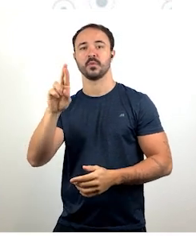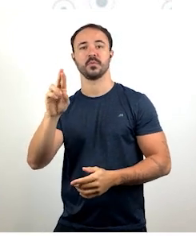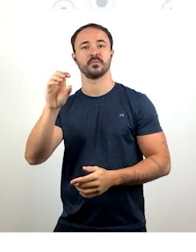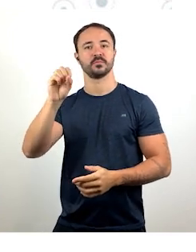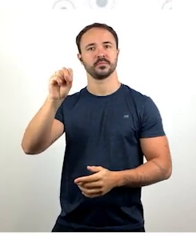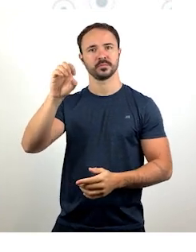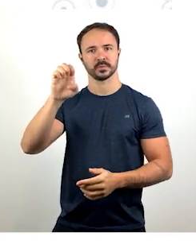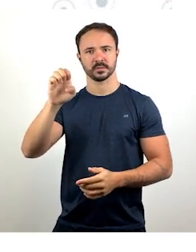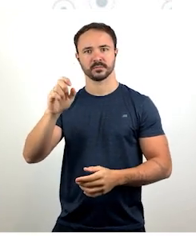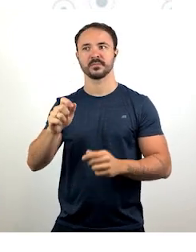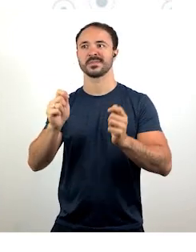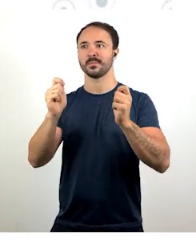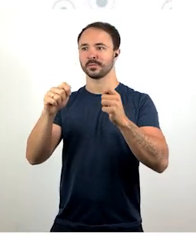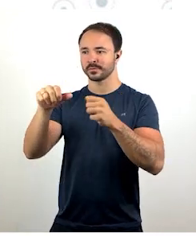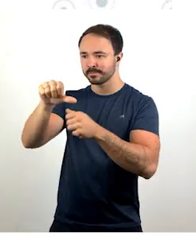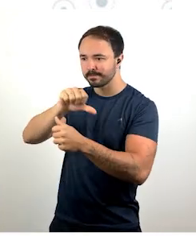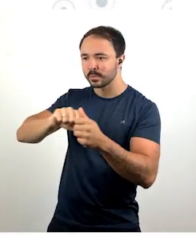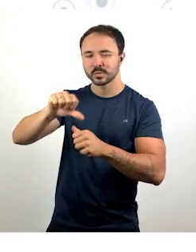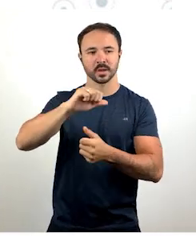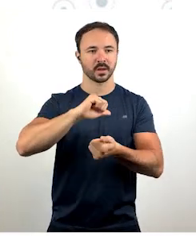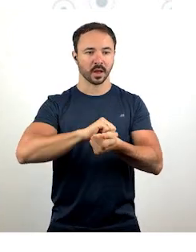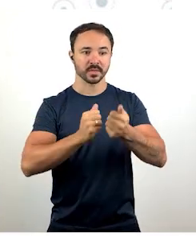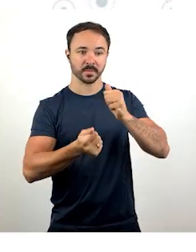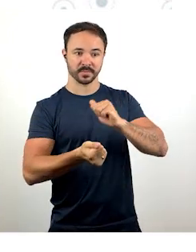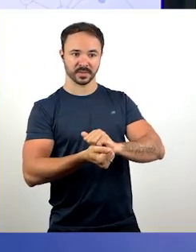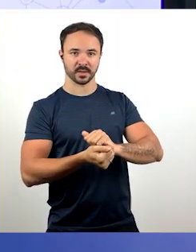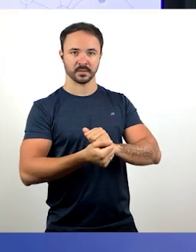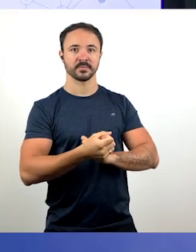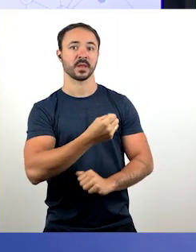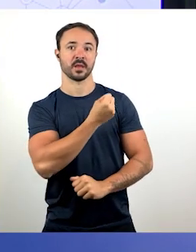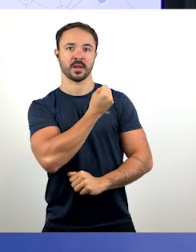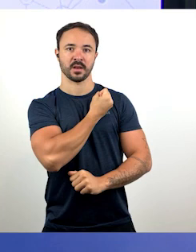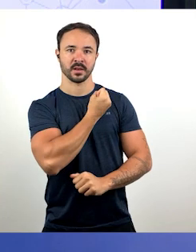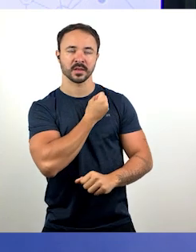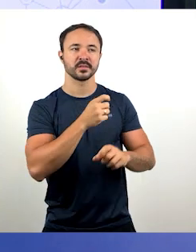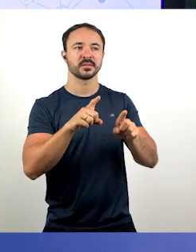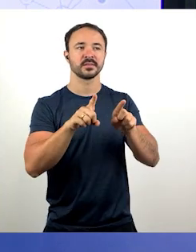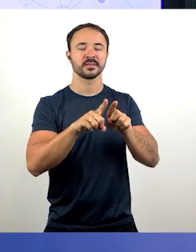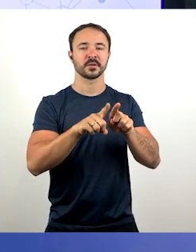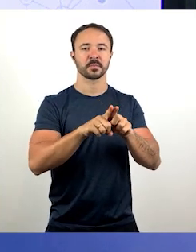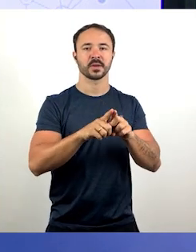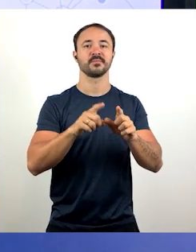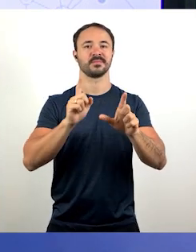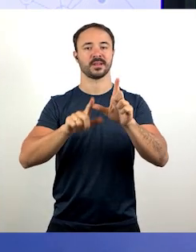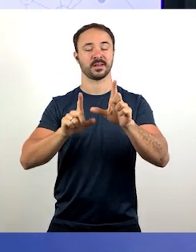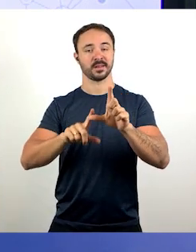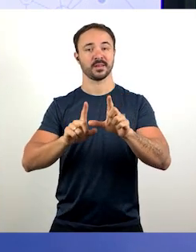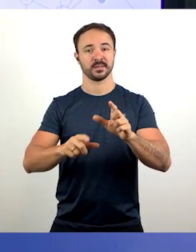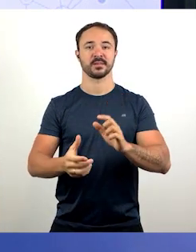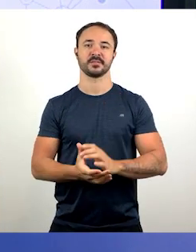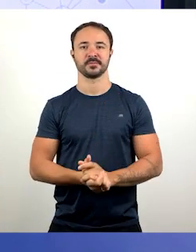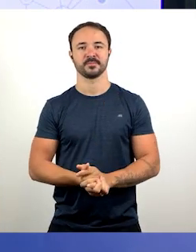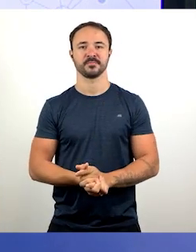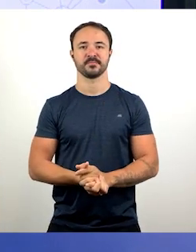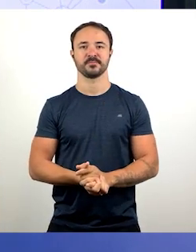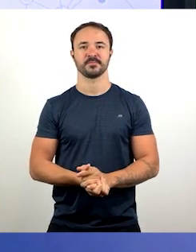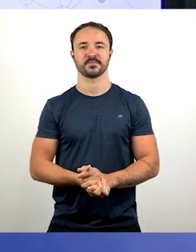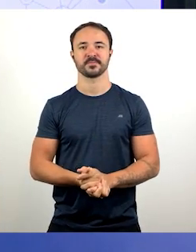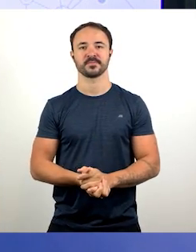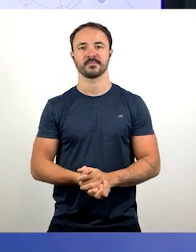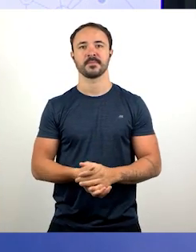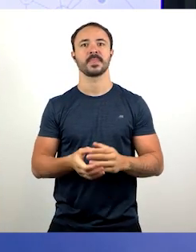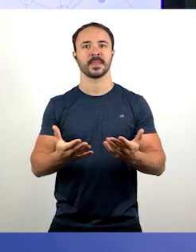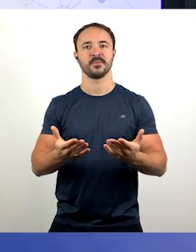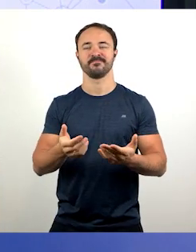intermitentes em letras e números. A partir do momento que nós podemos fazer essa codificação através ou